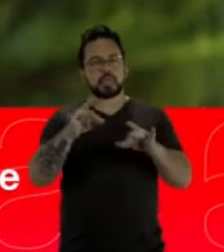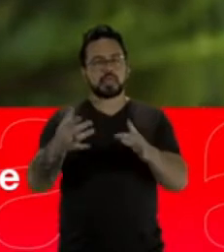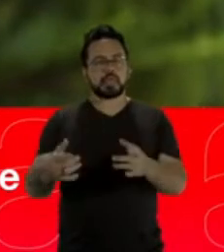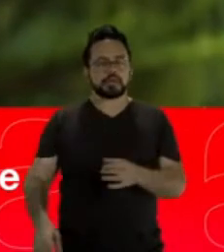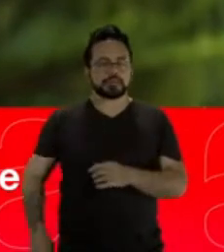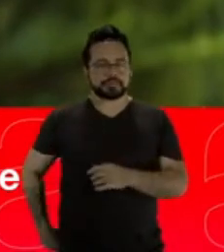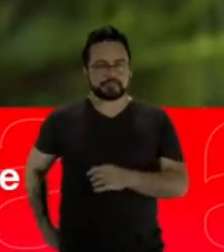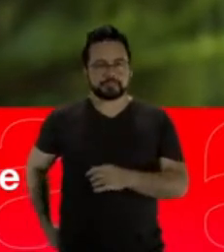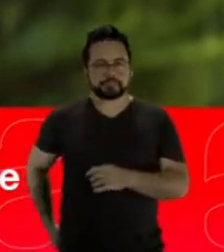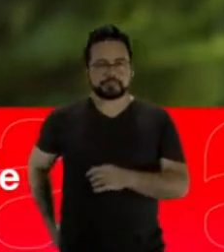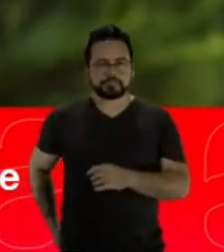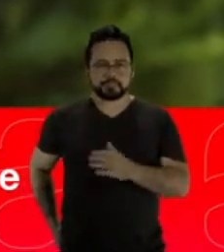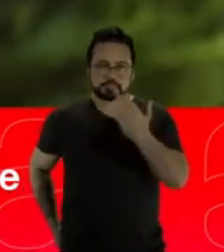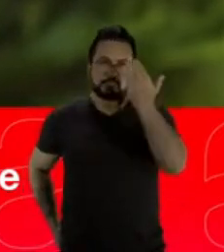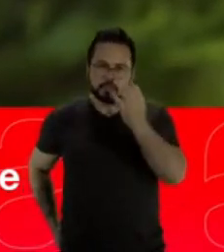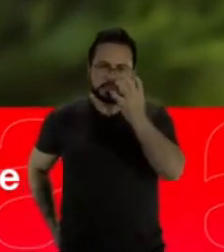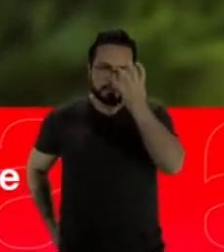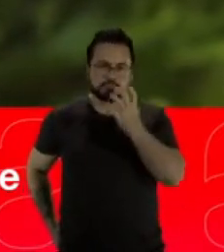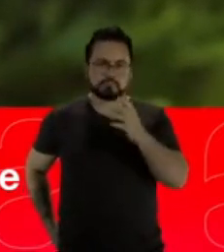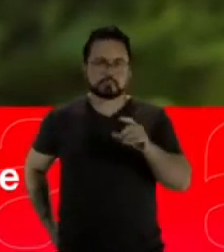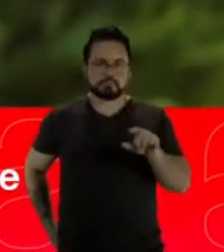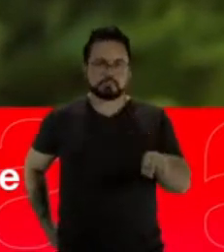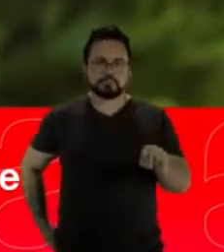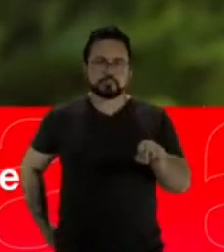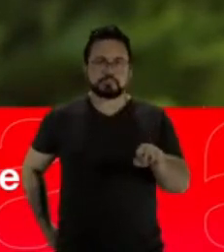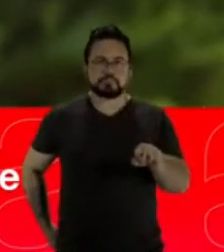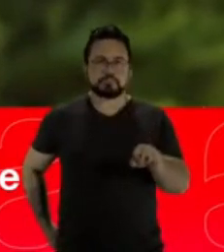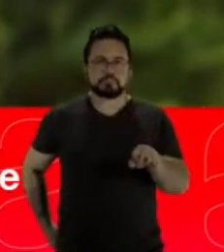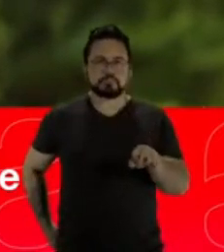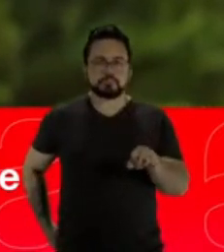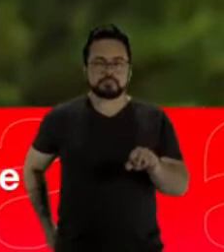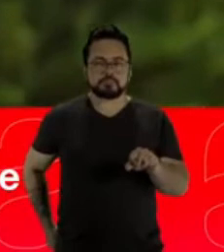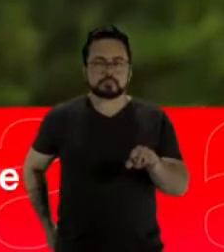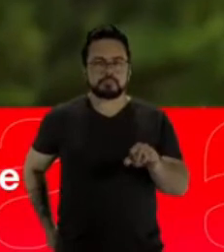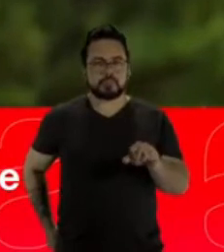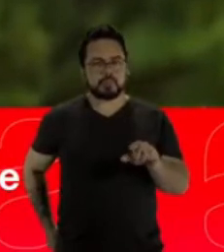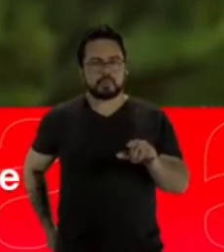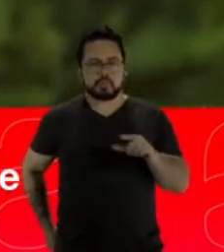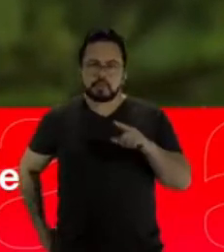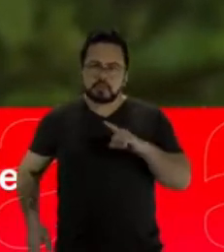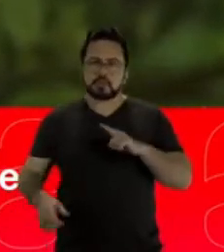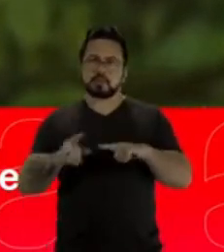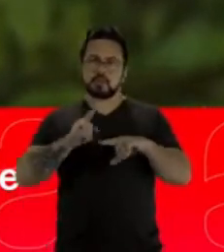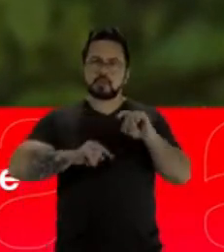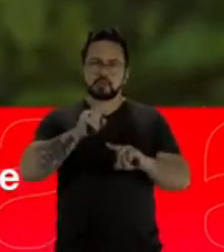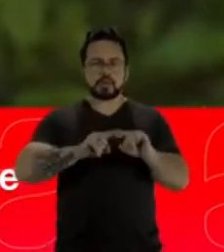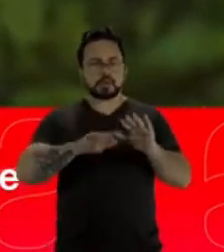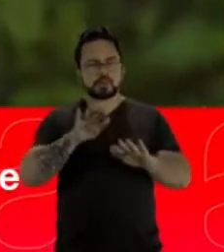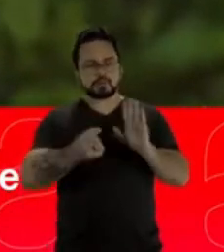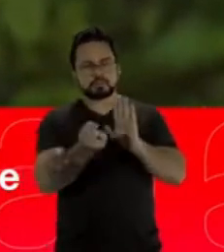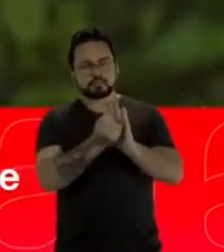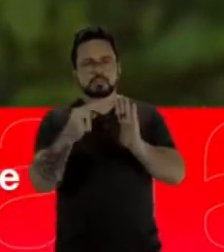descartar. Isso é muito sério, né? Essa coisa da logística reversa, que você usa o material da marca, né? Às vezes, por exemplo, a